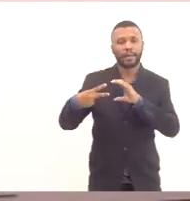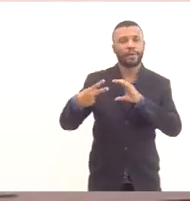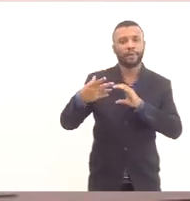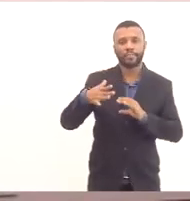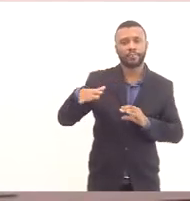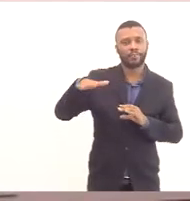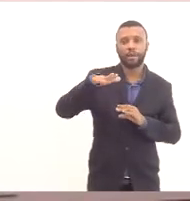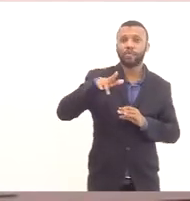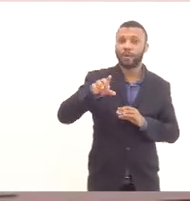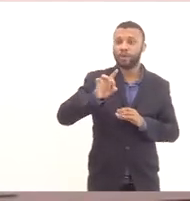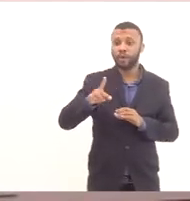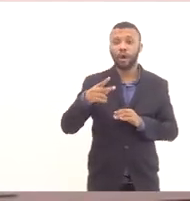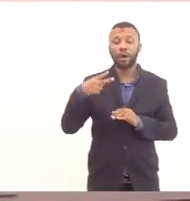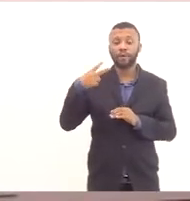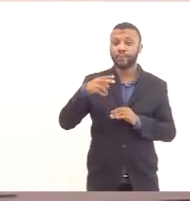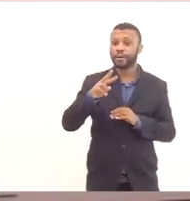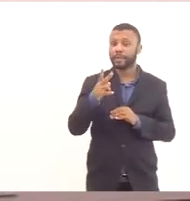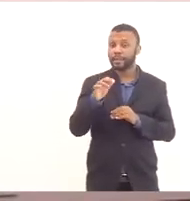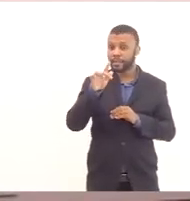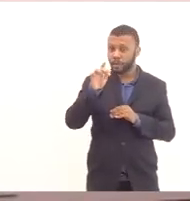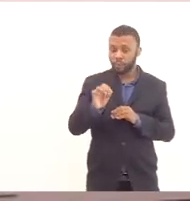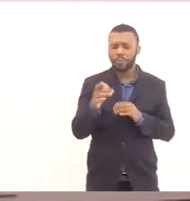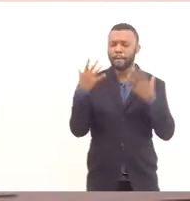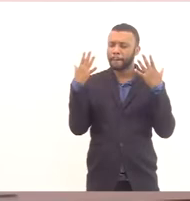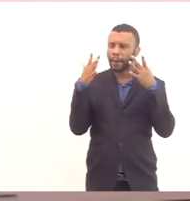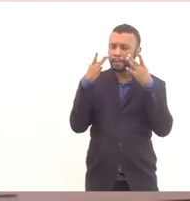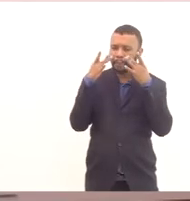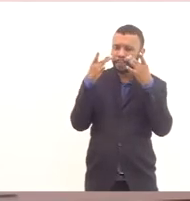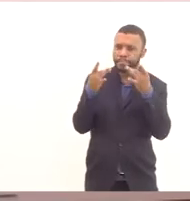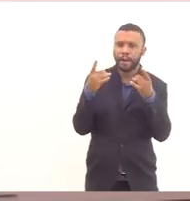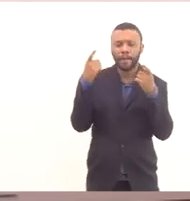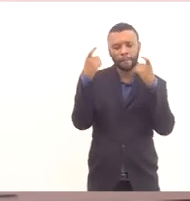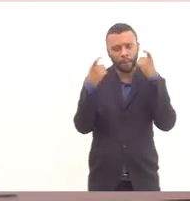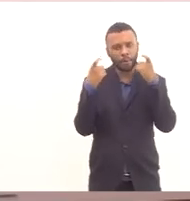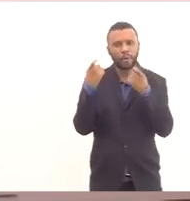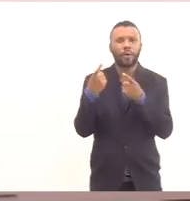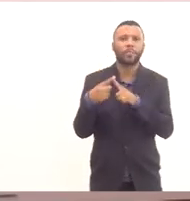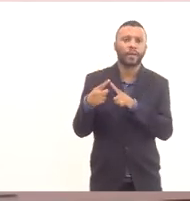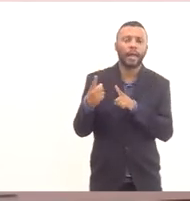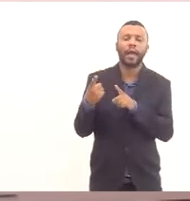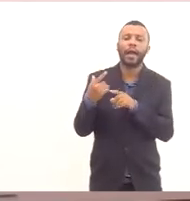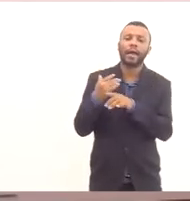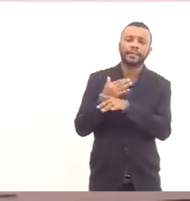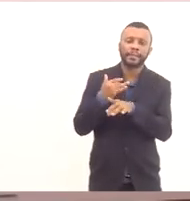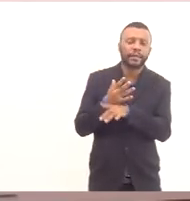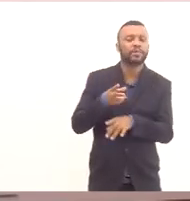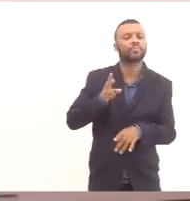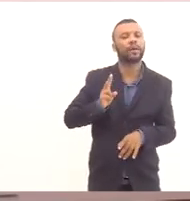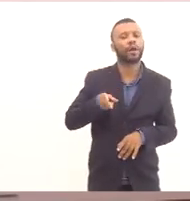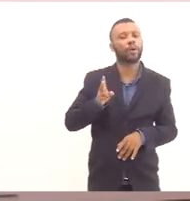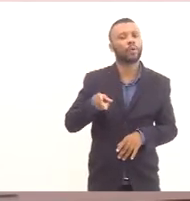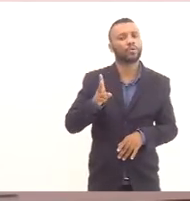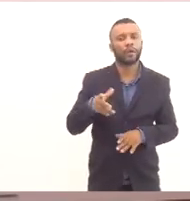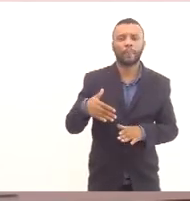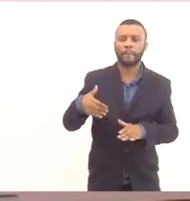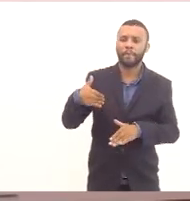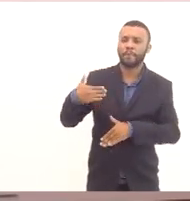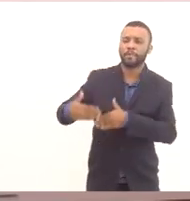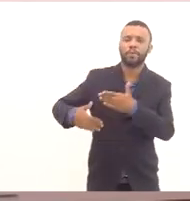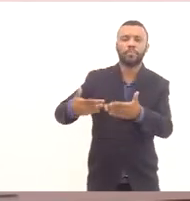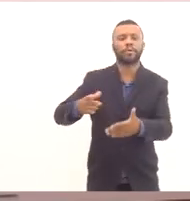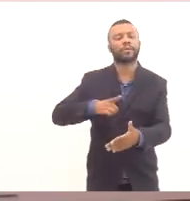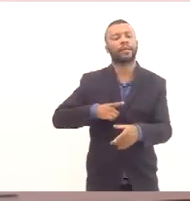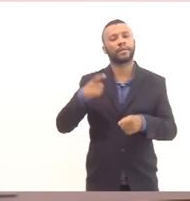como todo tá não É só virar domingo a gente tem Parabéns pela preocupação preocupação A cidade vai continuar a gente tem essa essa